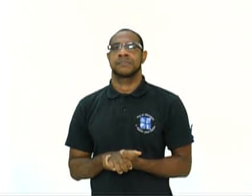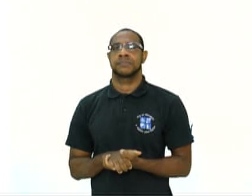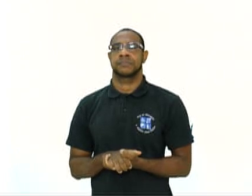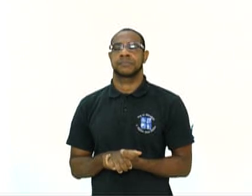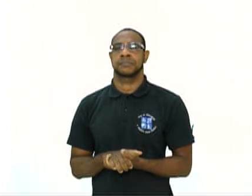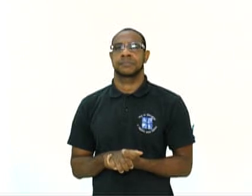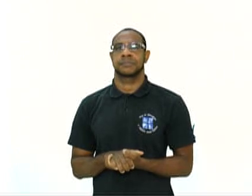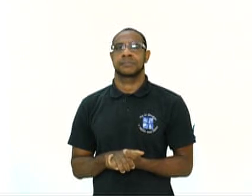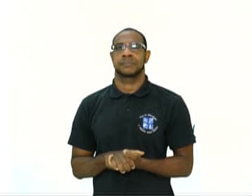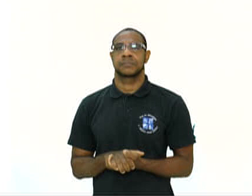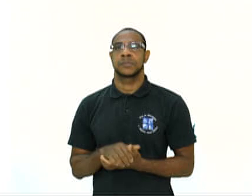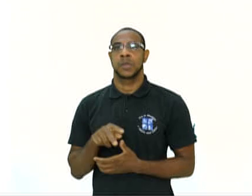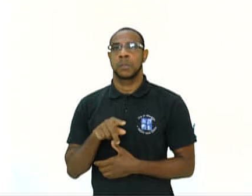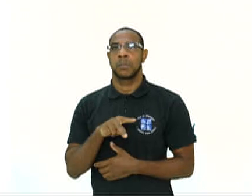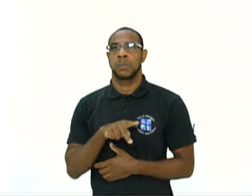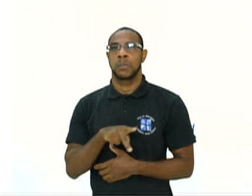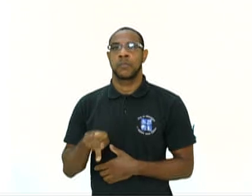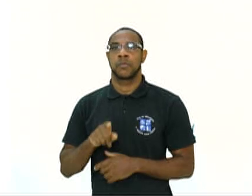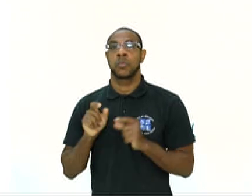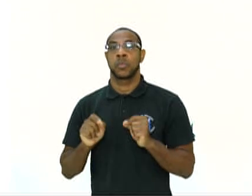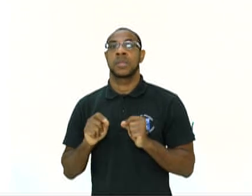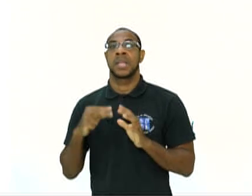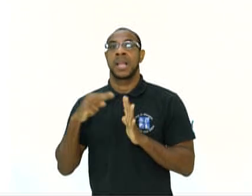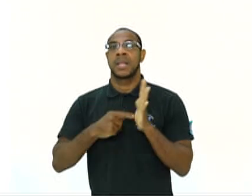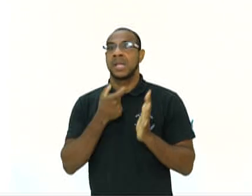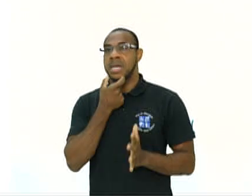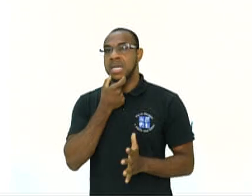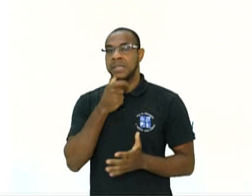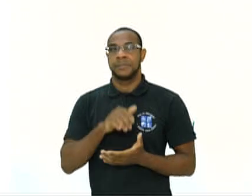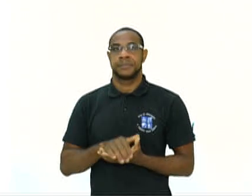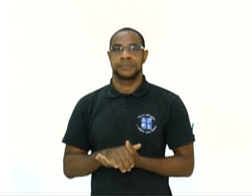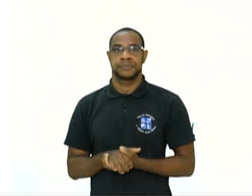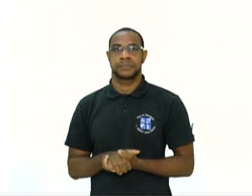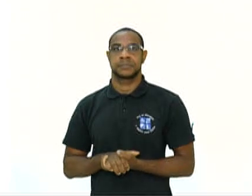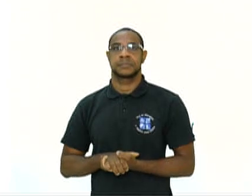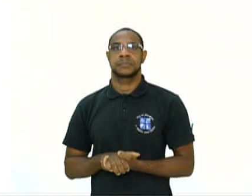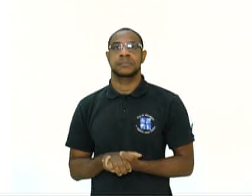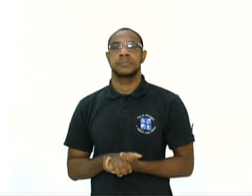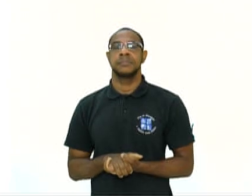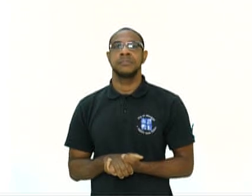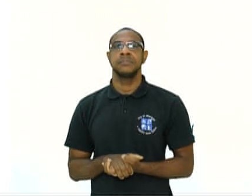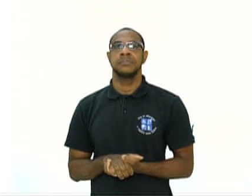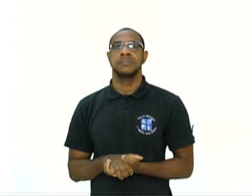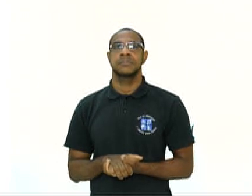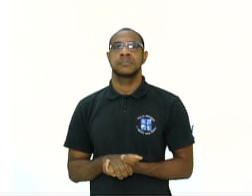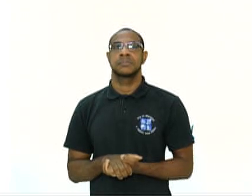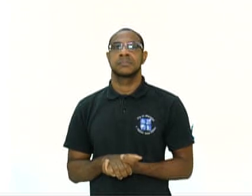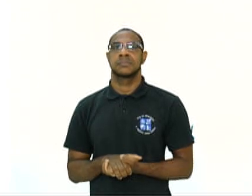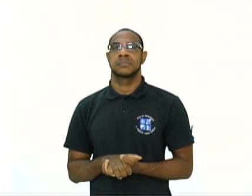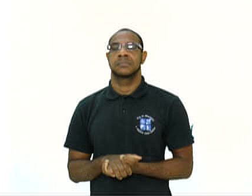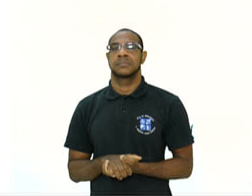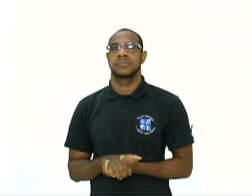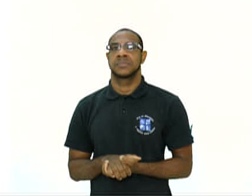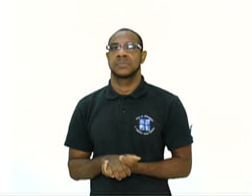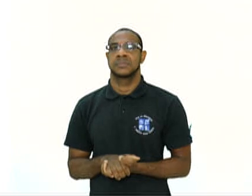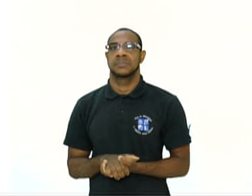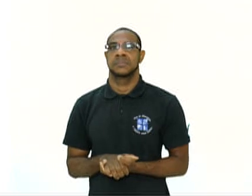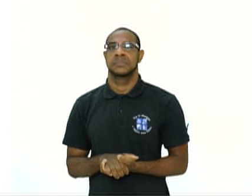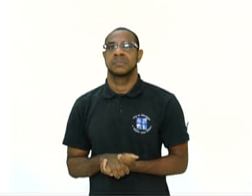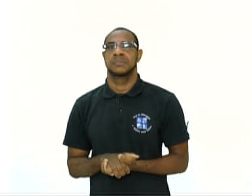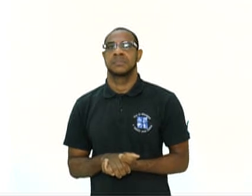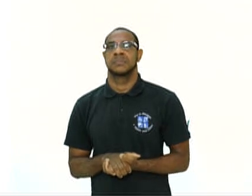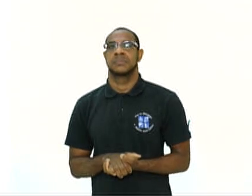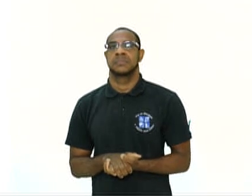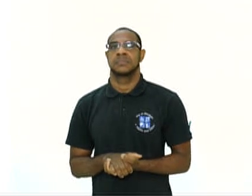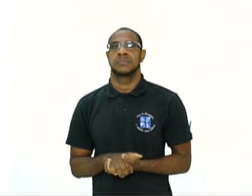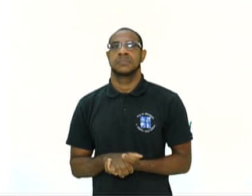time, as well as a teacher at the Tuskegee Institute. Carver devised over 100 products using